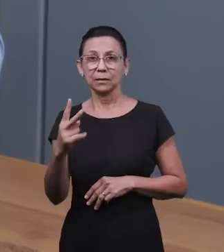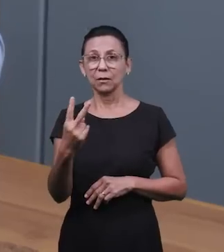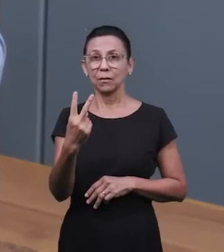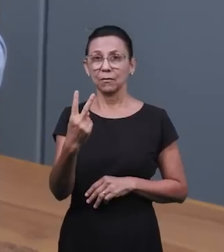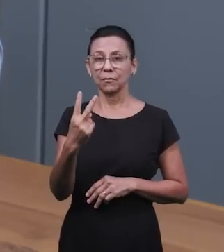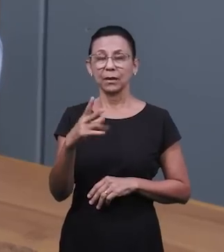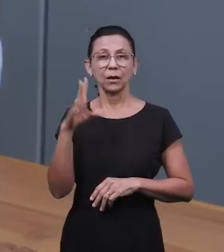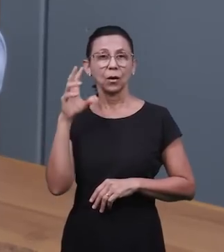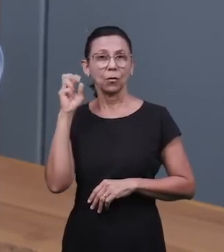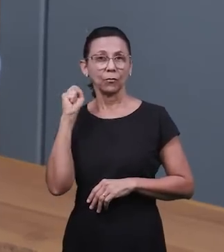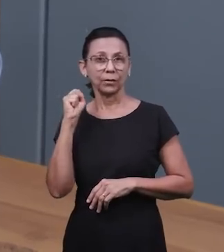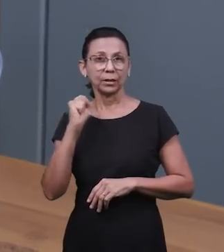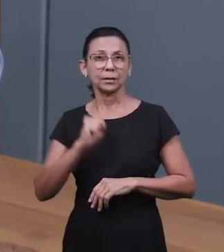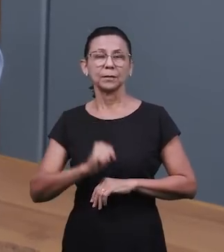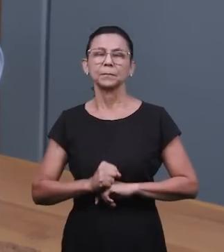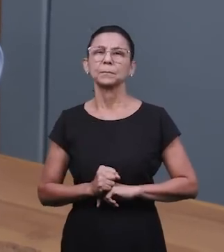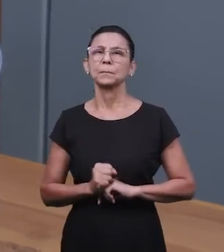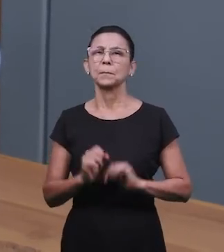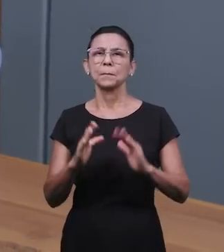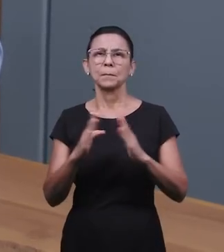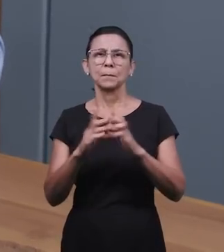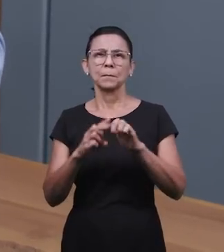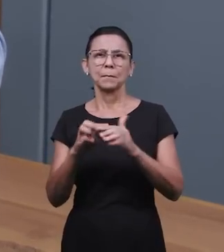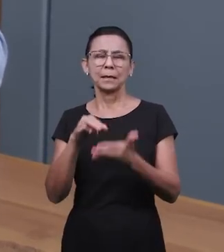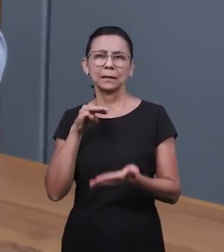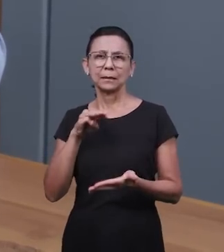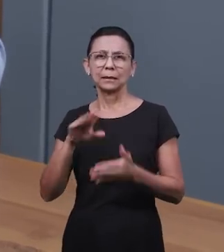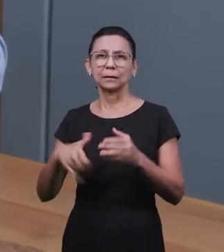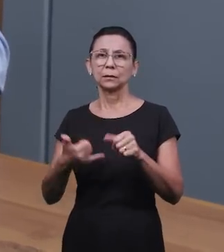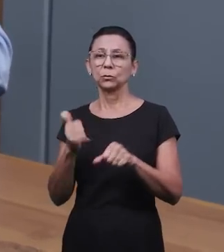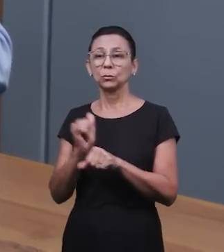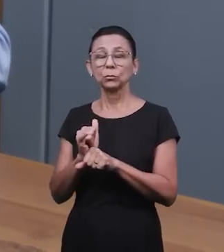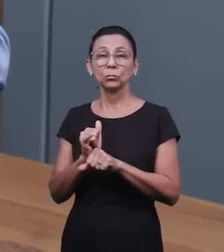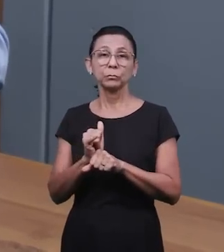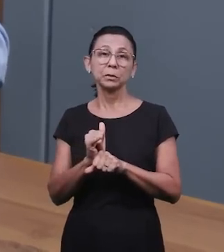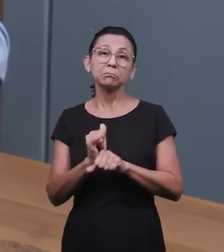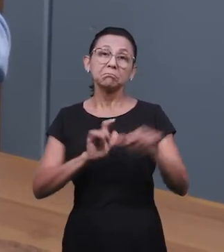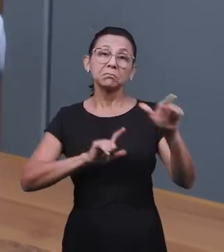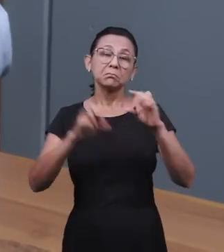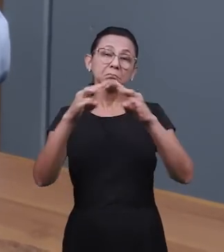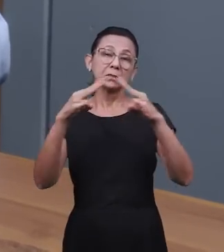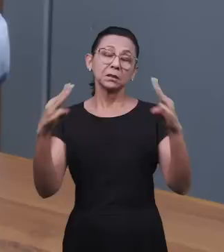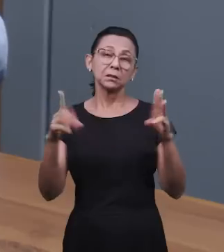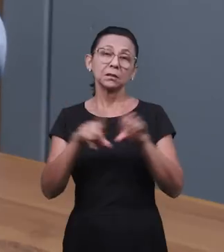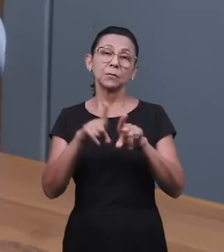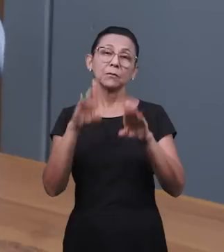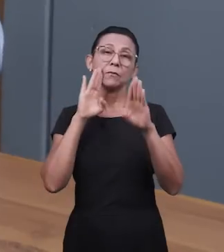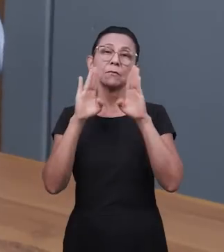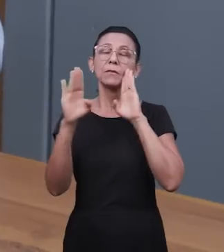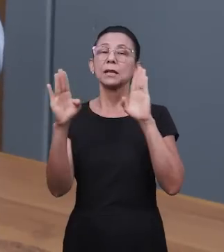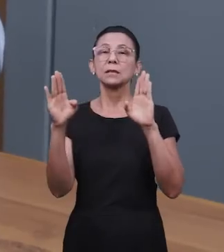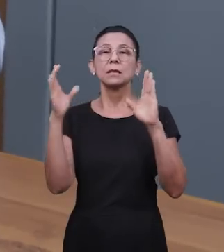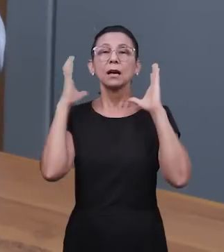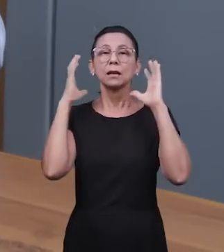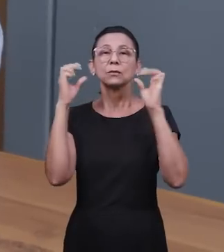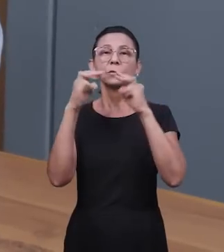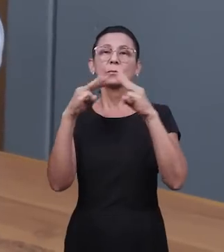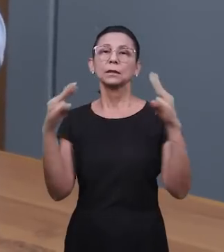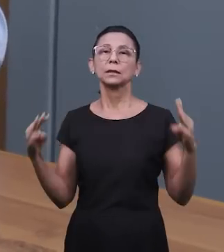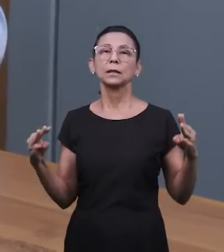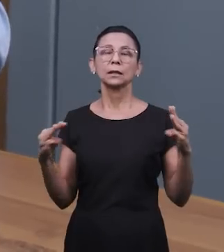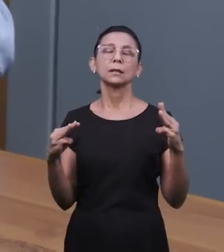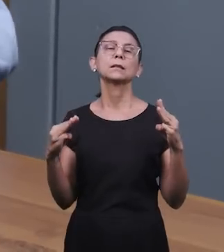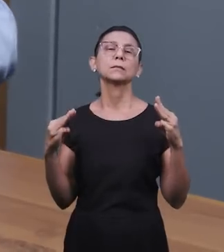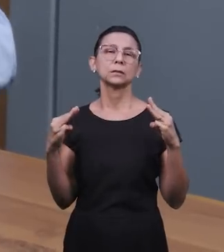pode nos assistir pelo canal da Igreja Cristã Maranata no YouTube, na TV Manaim. Você também pode nos assistir pelo Facebook da Rádio Manaim e